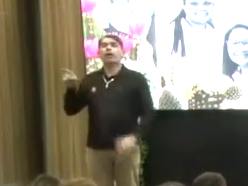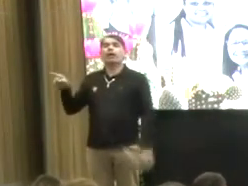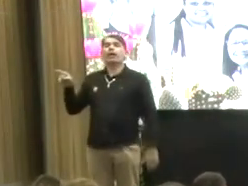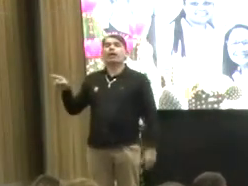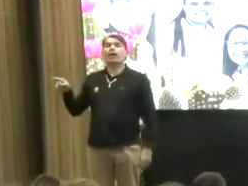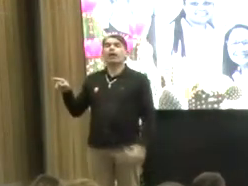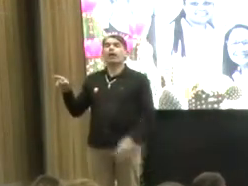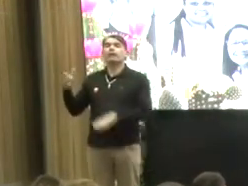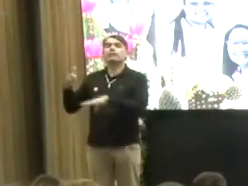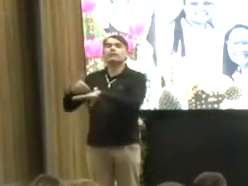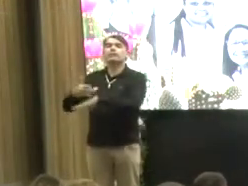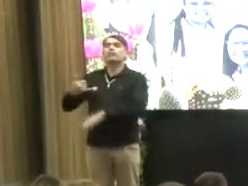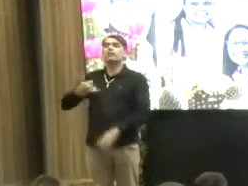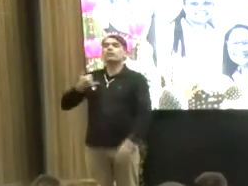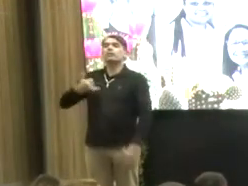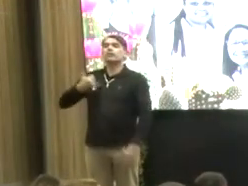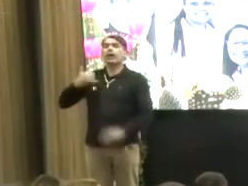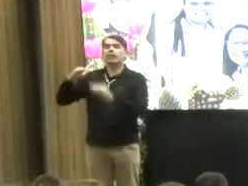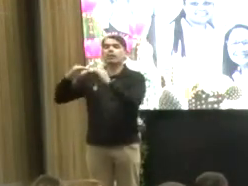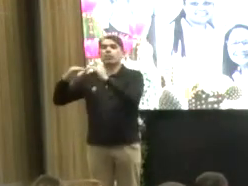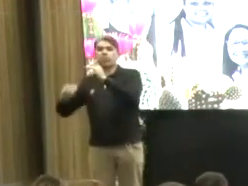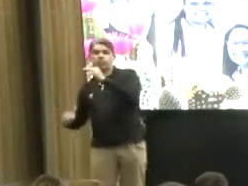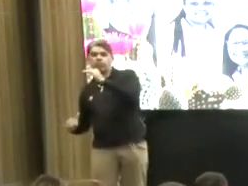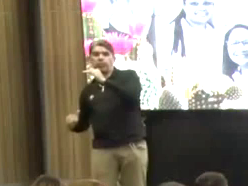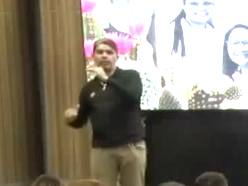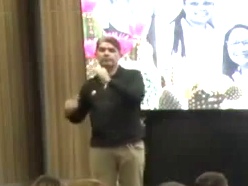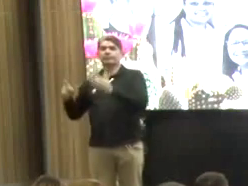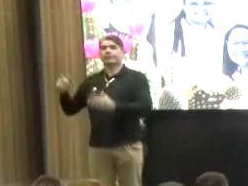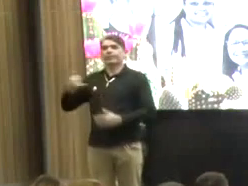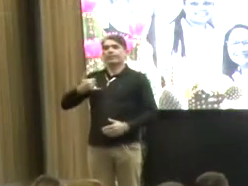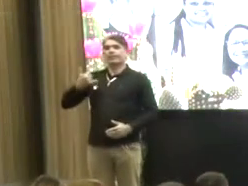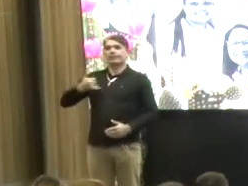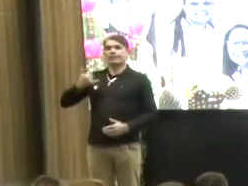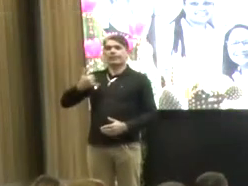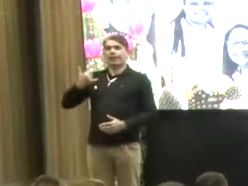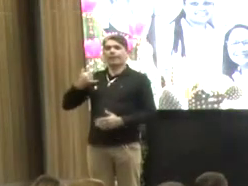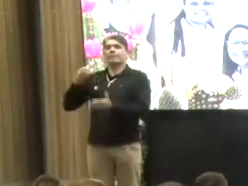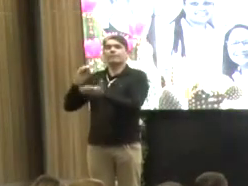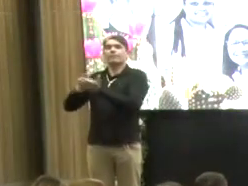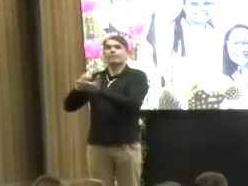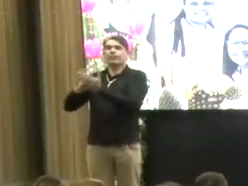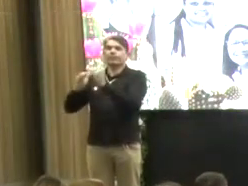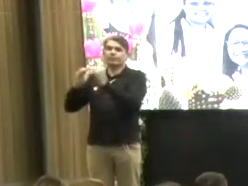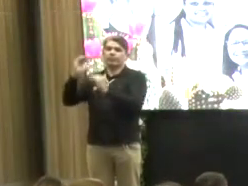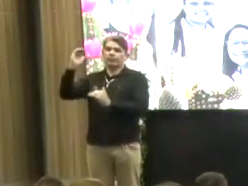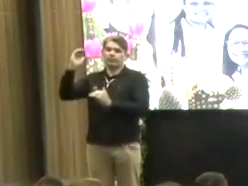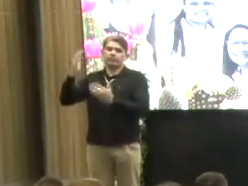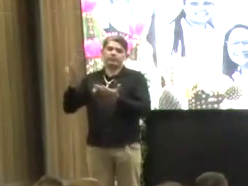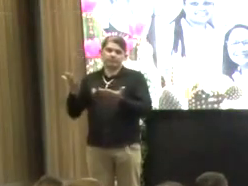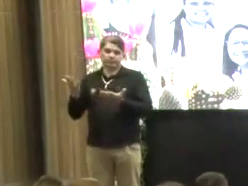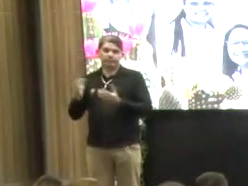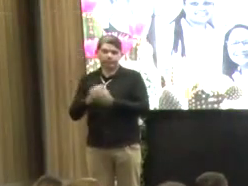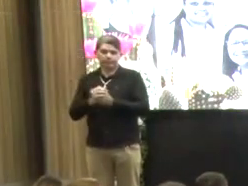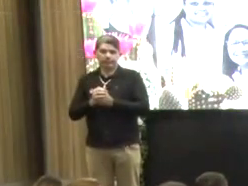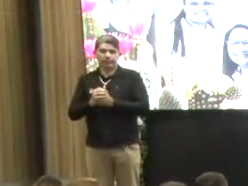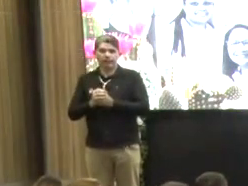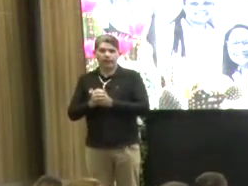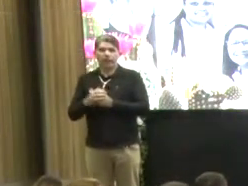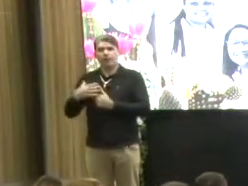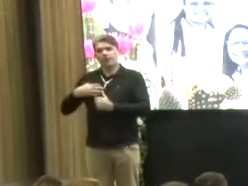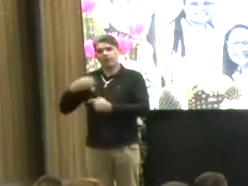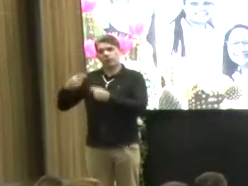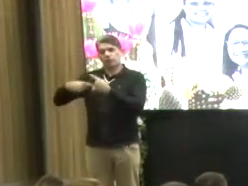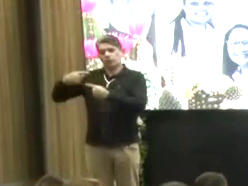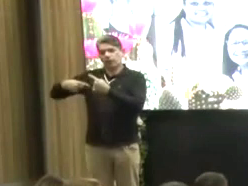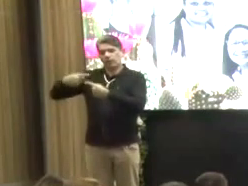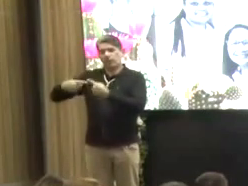A variável que aparece no gráfico é só a idade, né? Mostrando que apenas as gerações mais